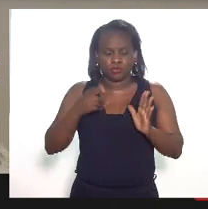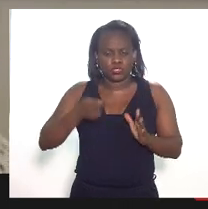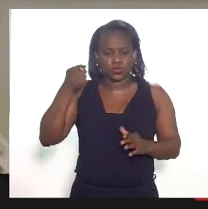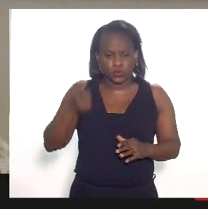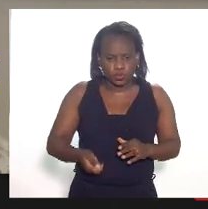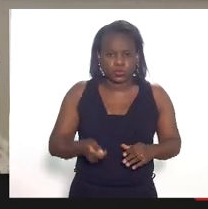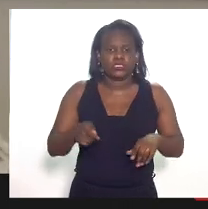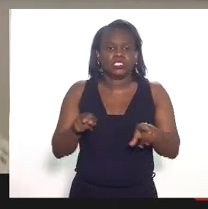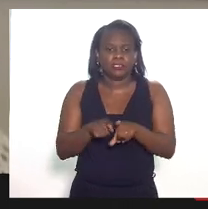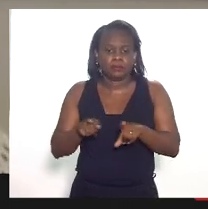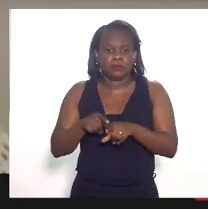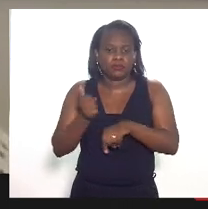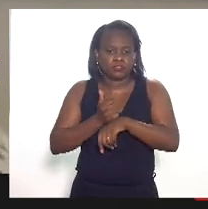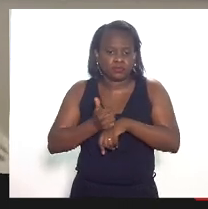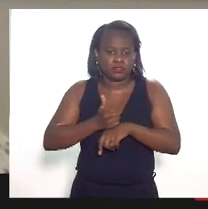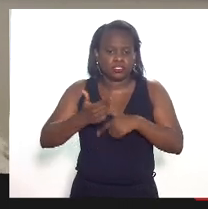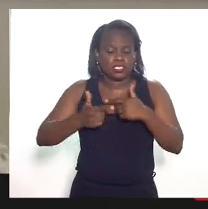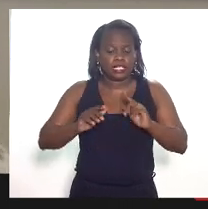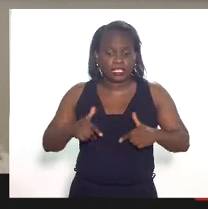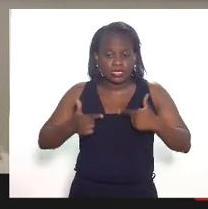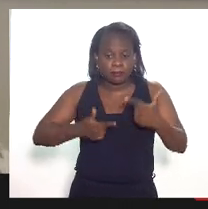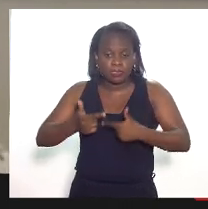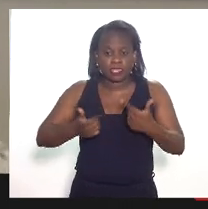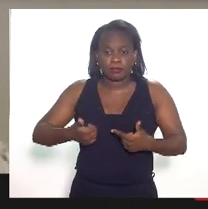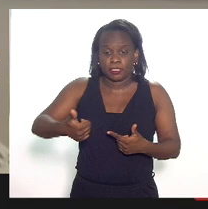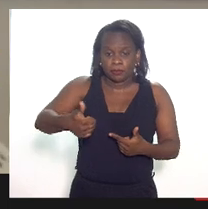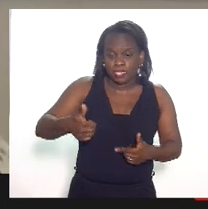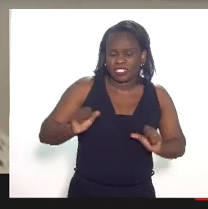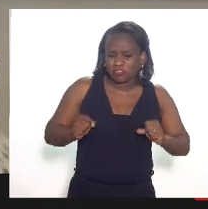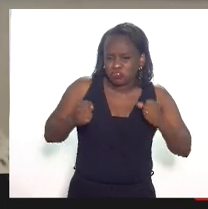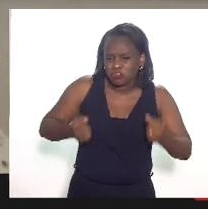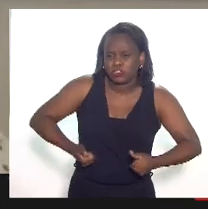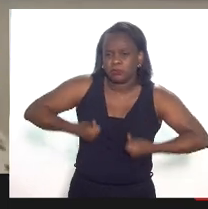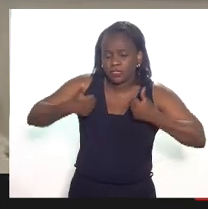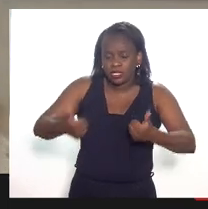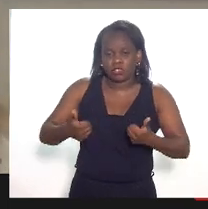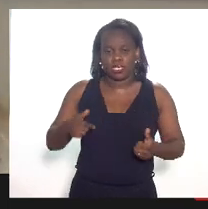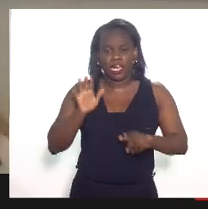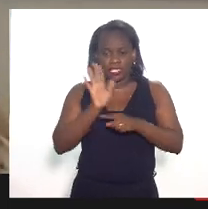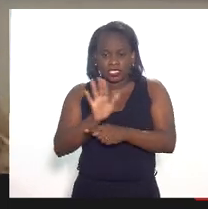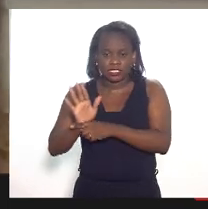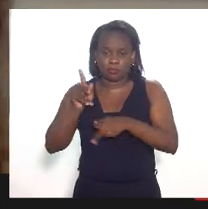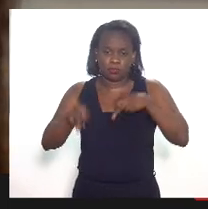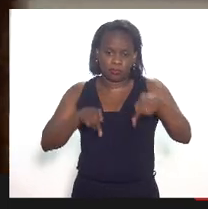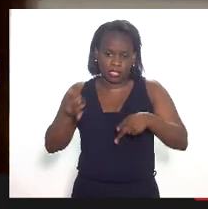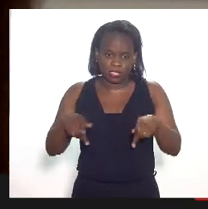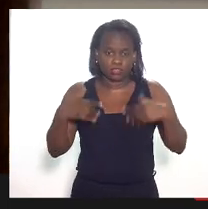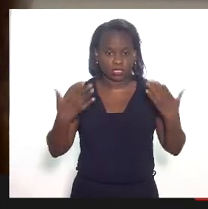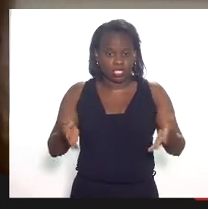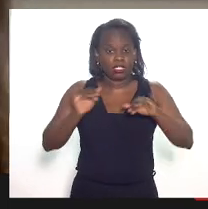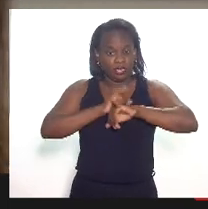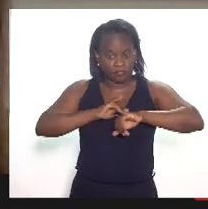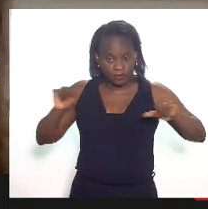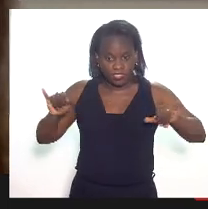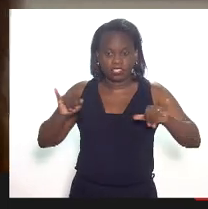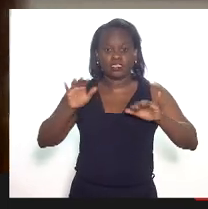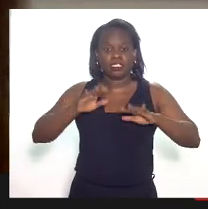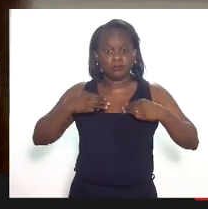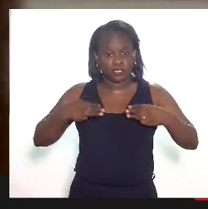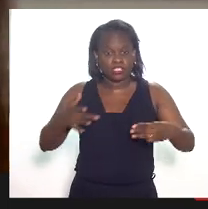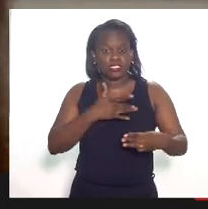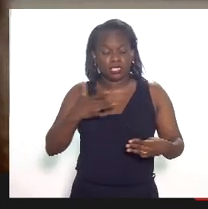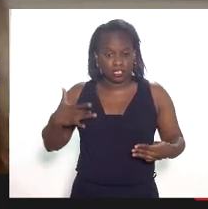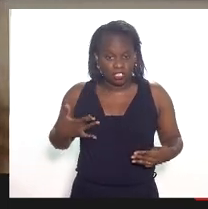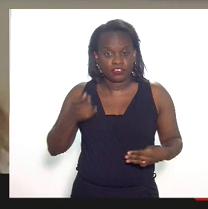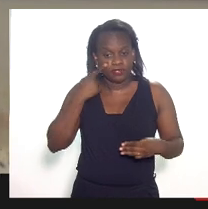rigoroso de profissionais que estão na linha de frente dando o seu melhor para atender a população. Então, eu faço um chamado a que o Ministério da